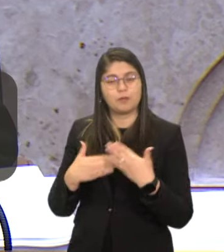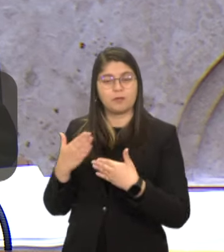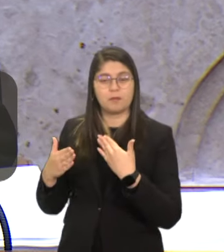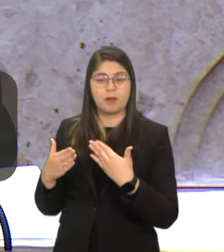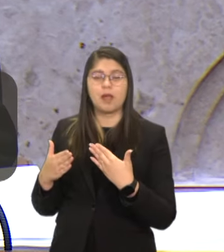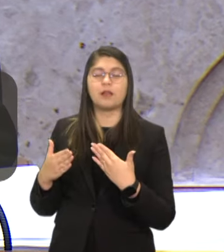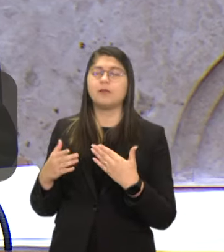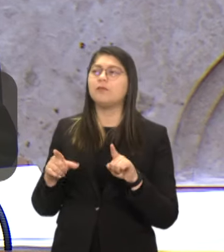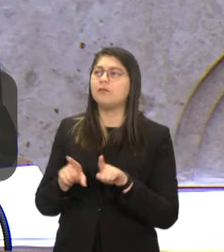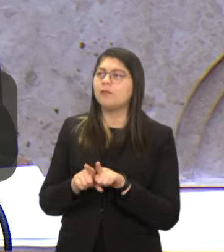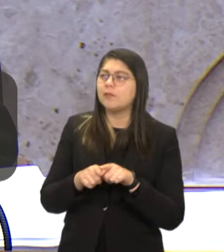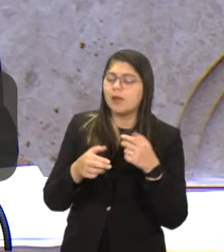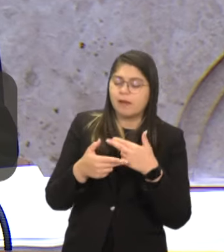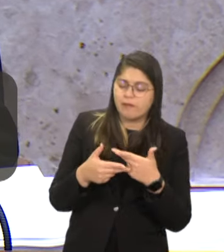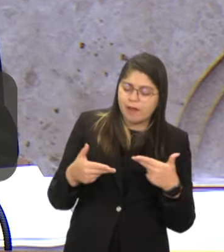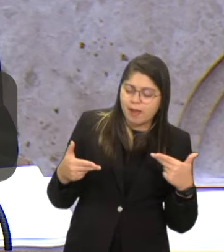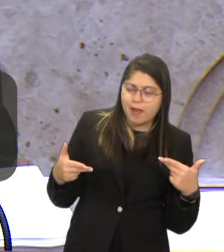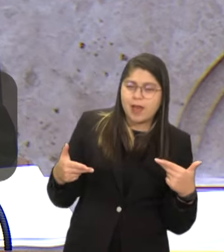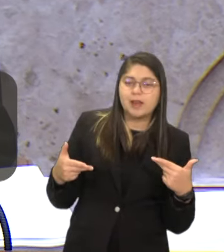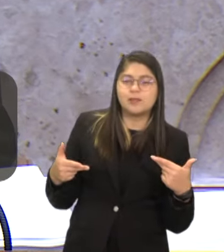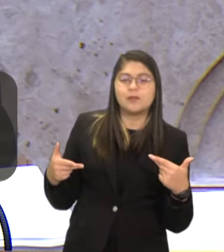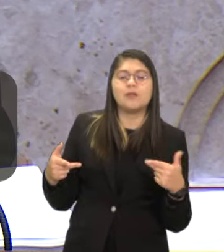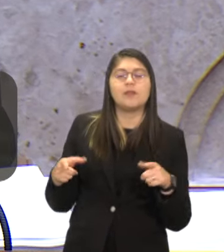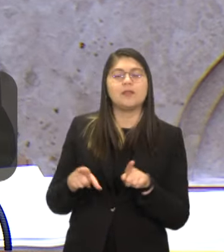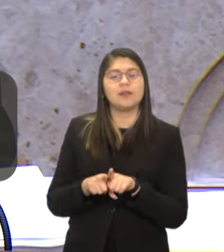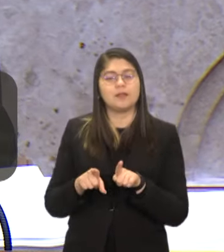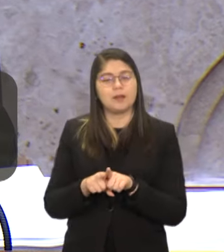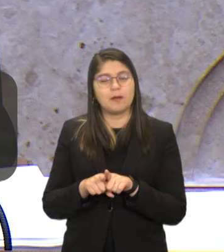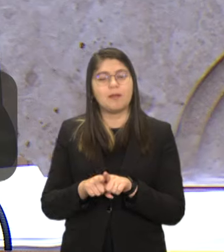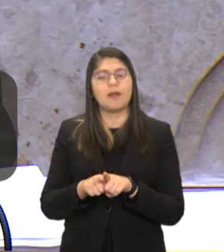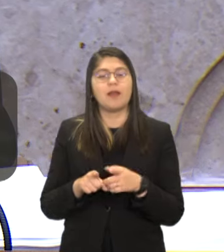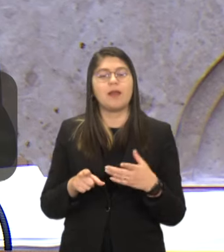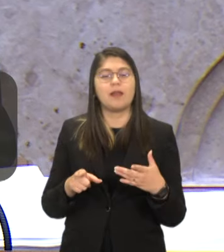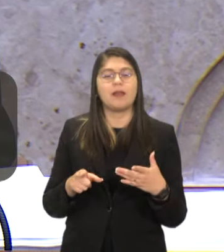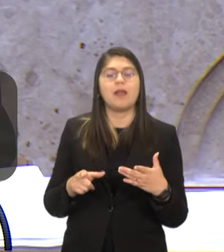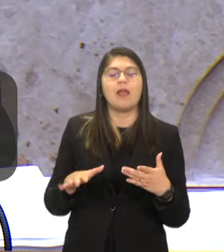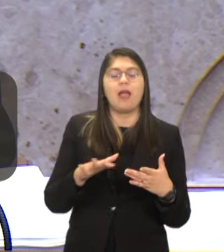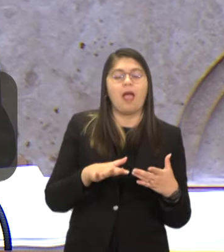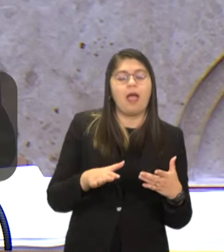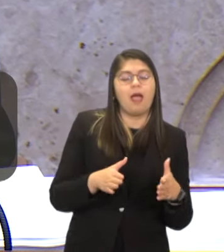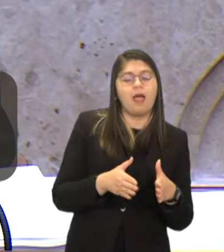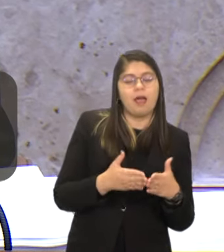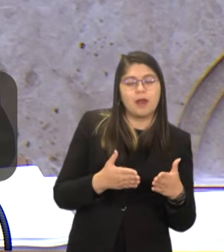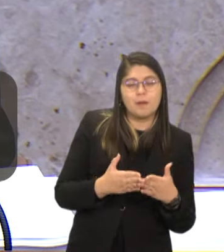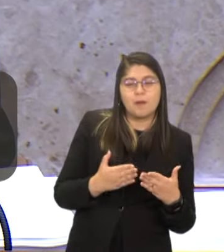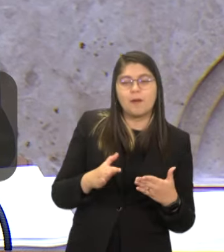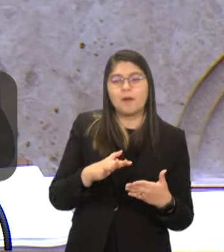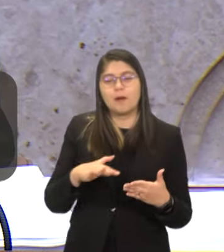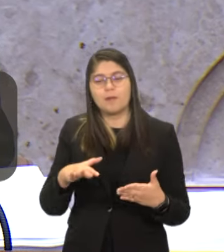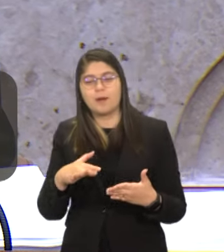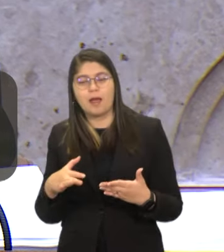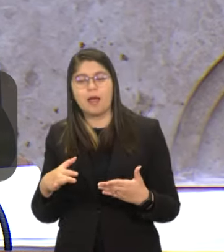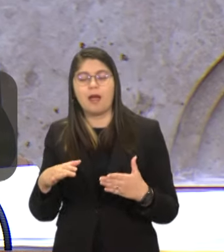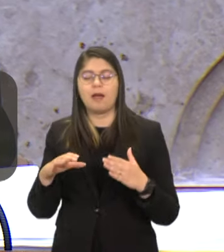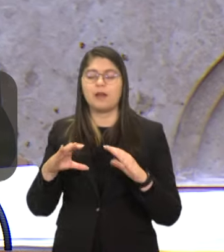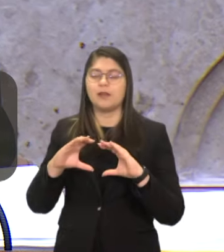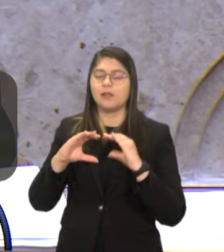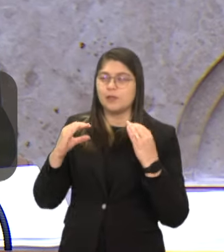contrastes entre a parte afluente e a parte menos favorecida das